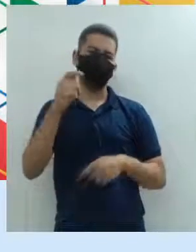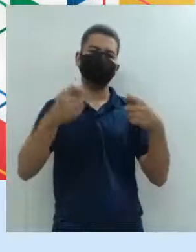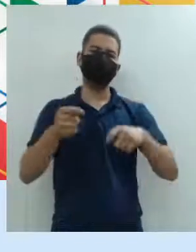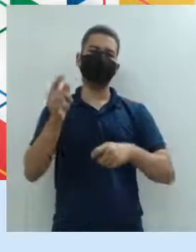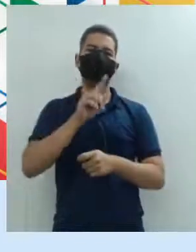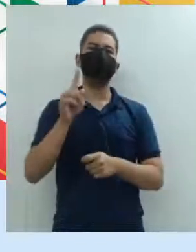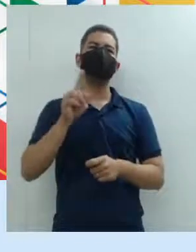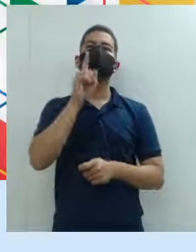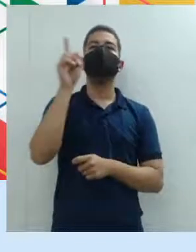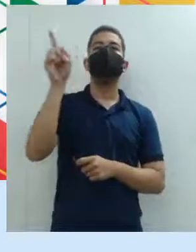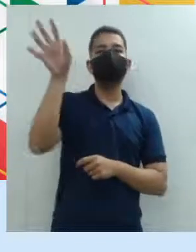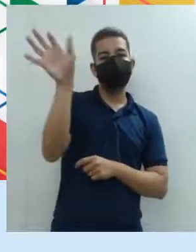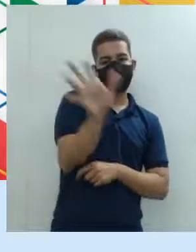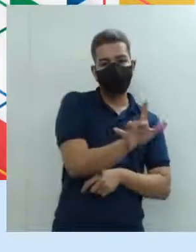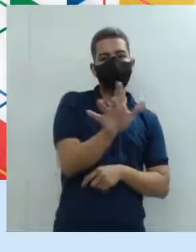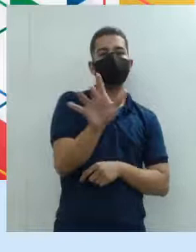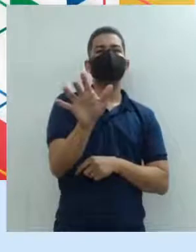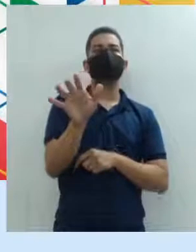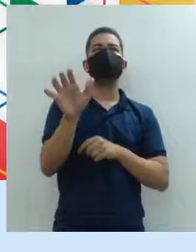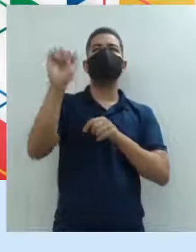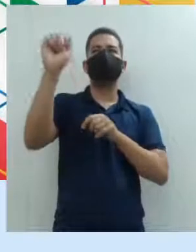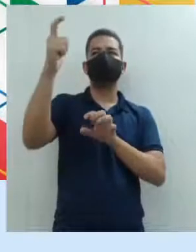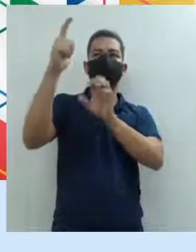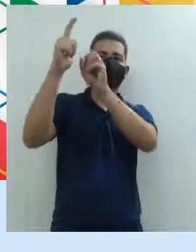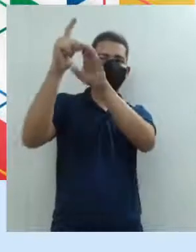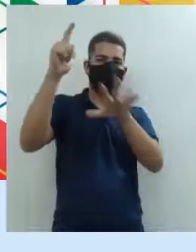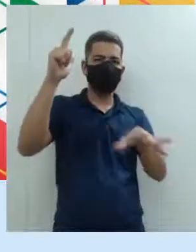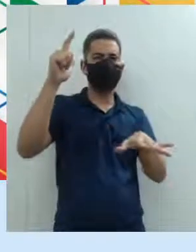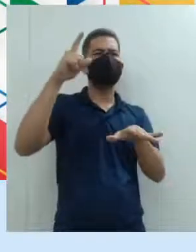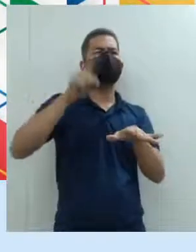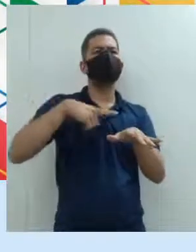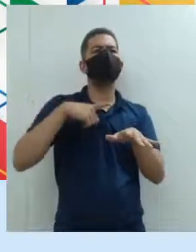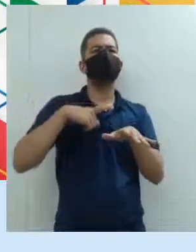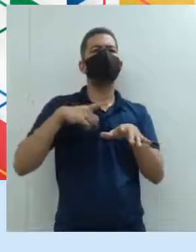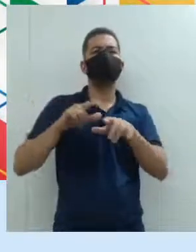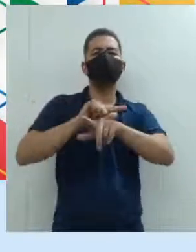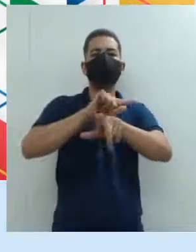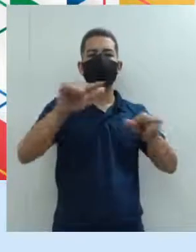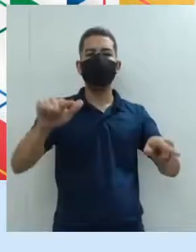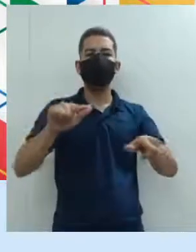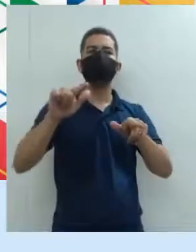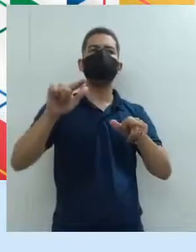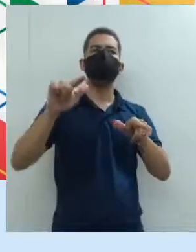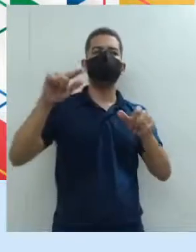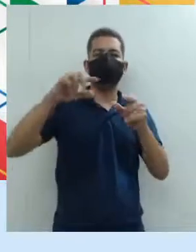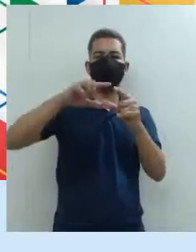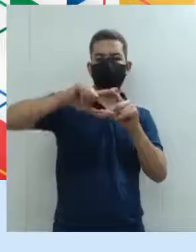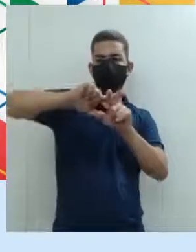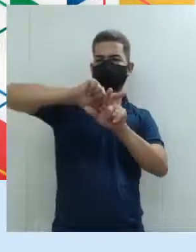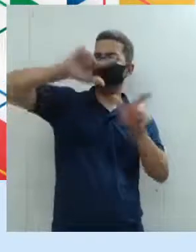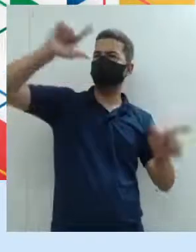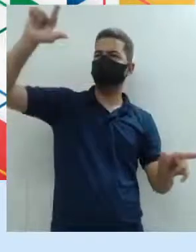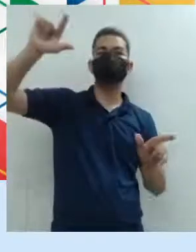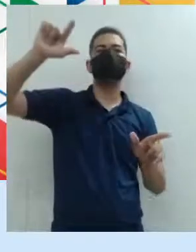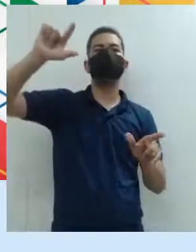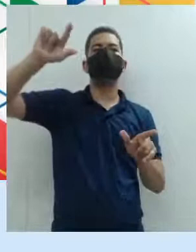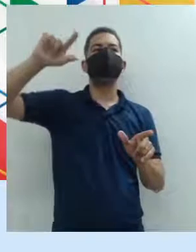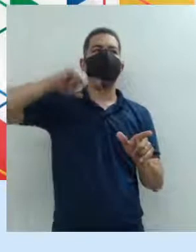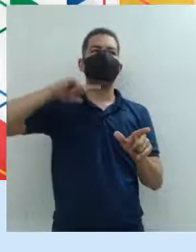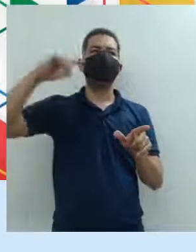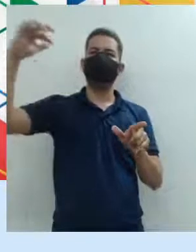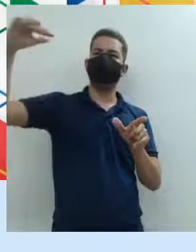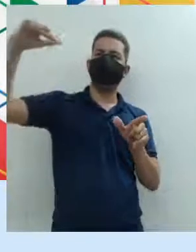ela pode acontecer no vácuo, que é o que existe entre a Terra e o Sol. Existe um grande vácuo, né? Então, as